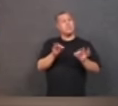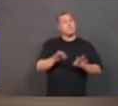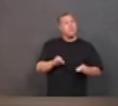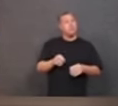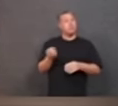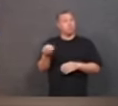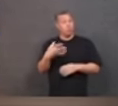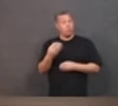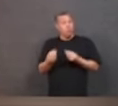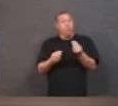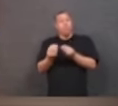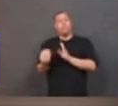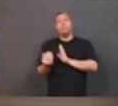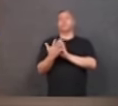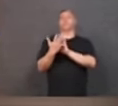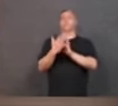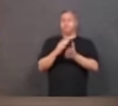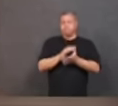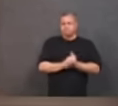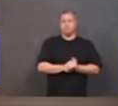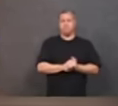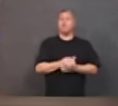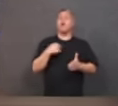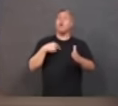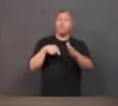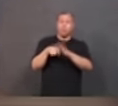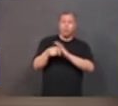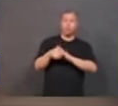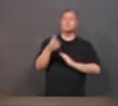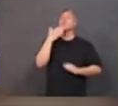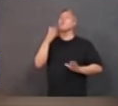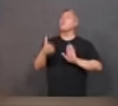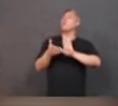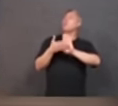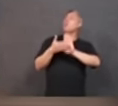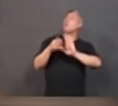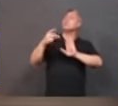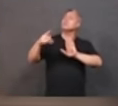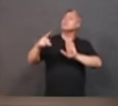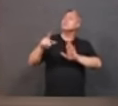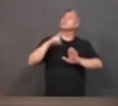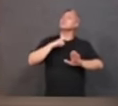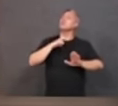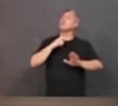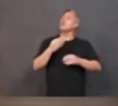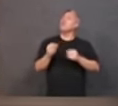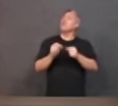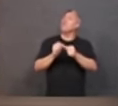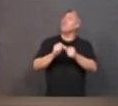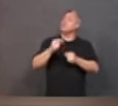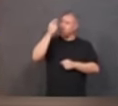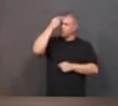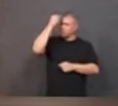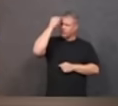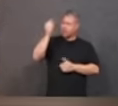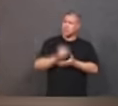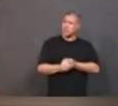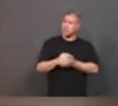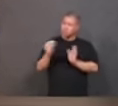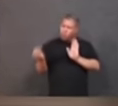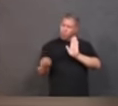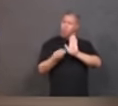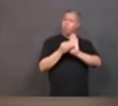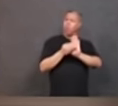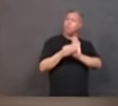enfrentamento. Pergunto, professor Elvésio, que propostas o senhor tem para fazer com que a universidade coloque na sua